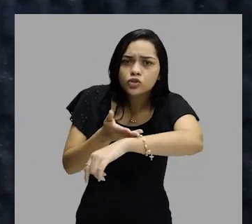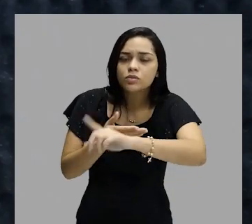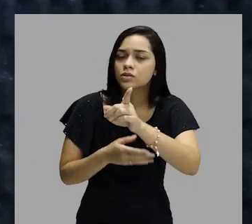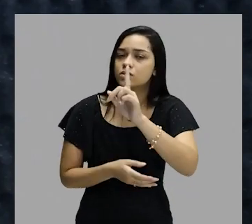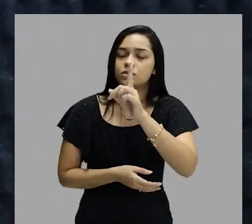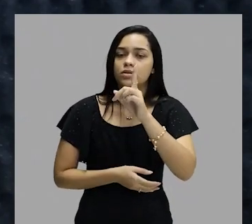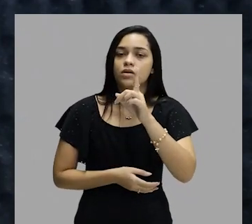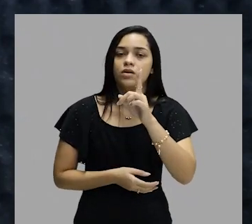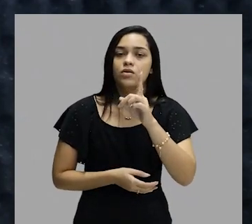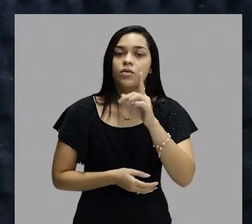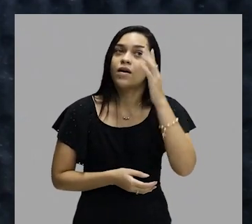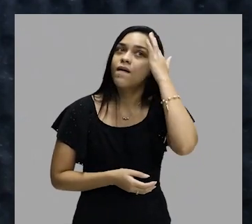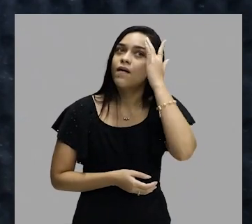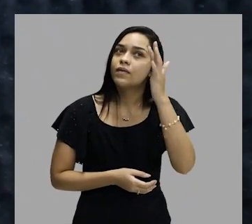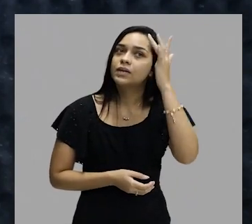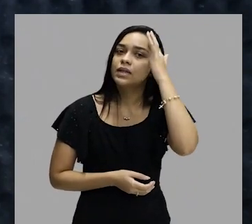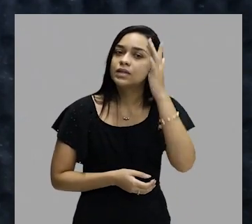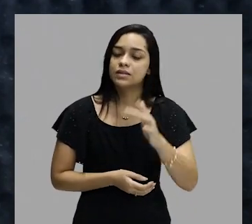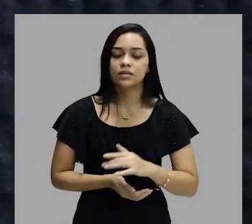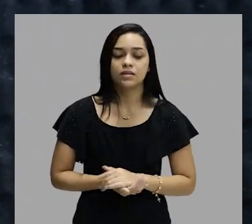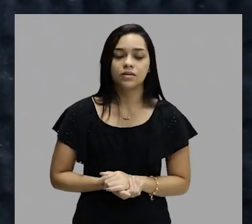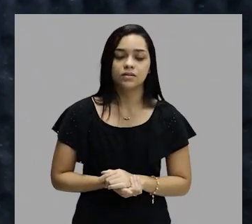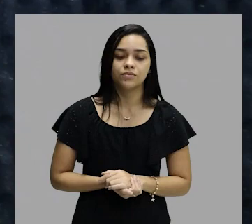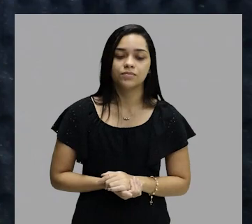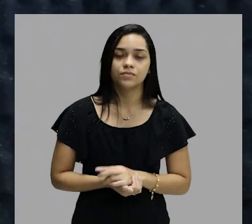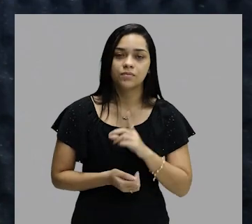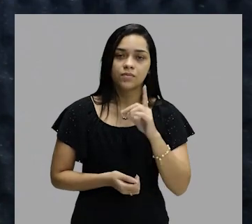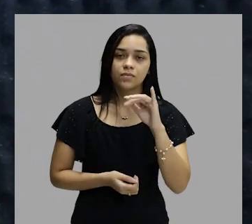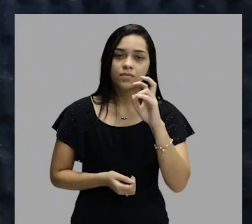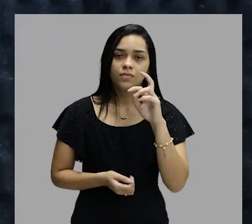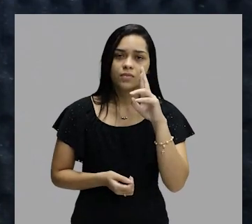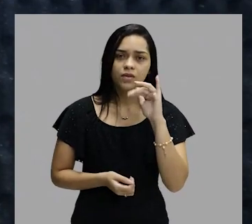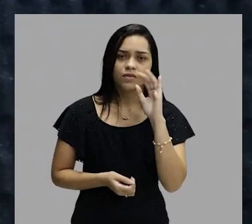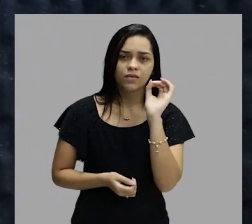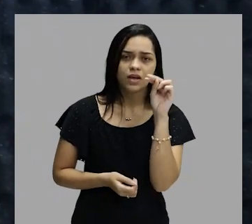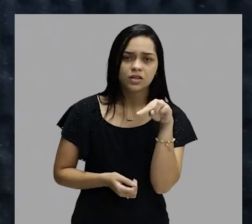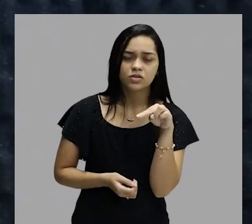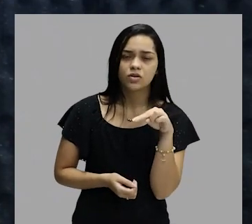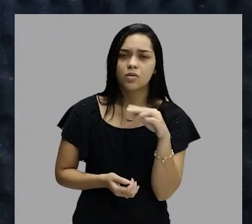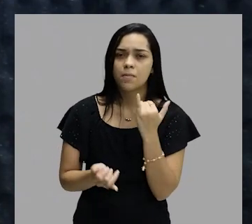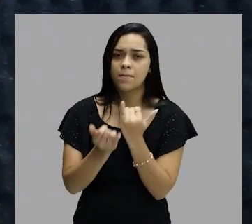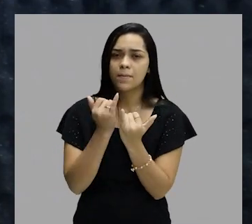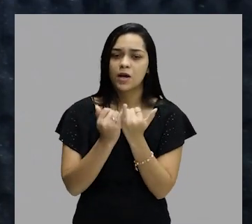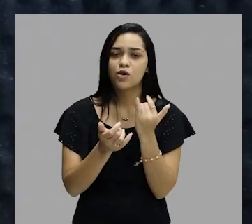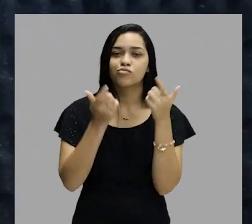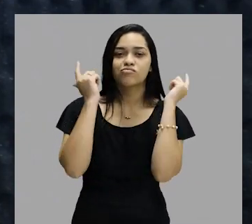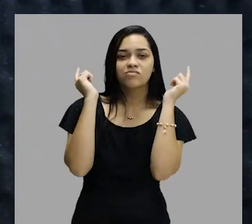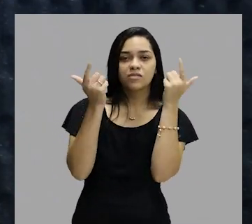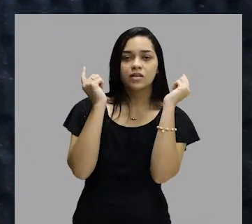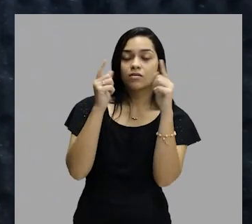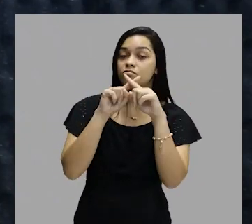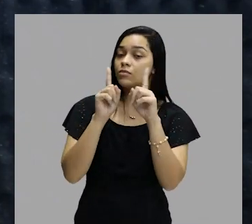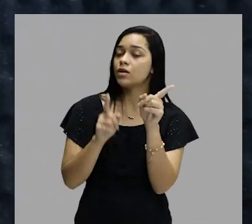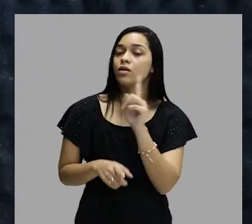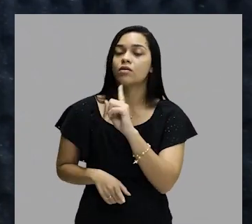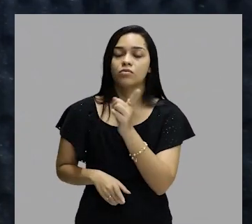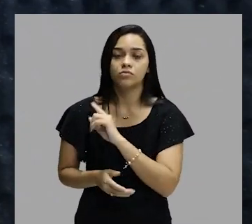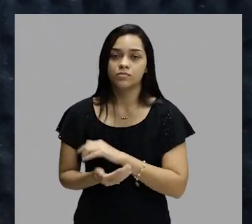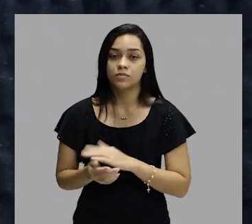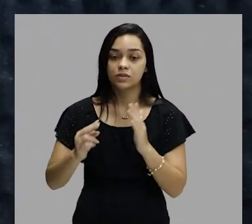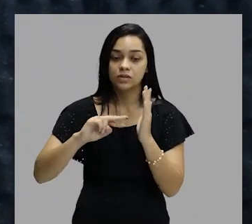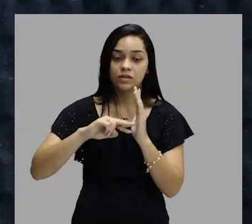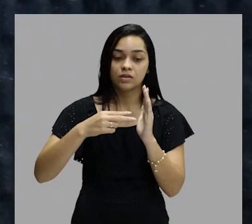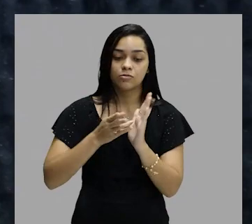Costume é fantasia. Diversion ou diversion parece com diversão, mas não é.